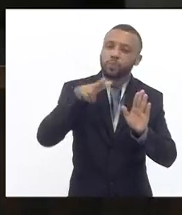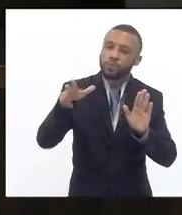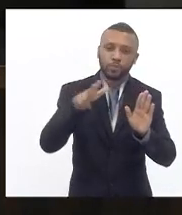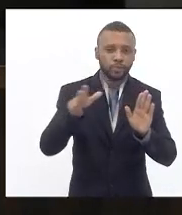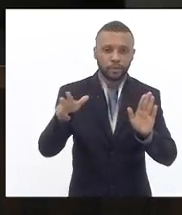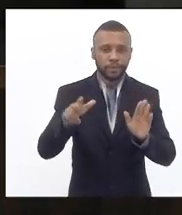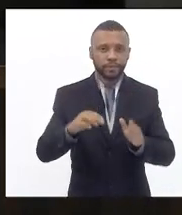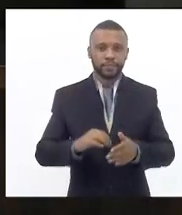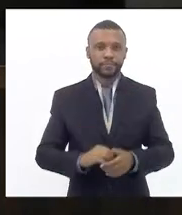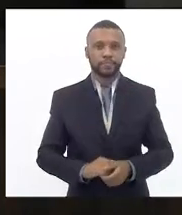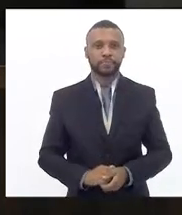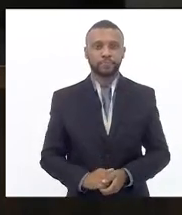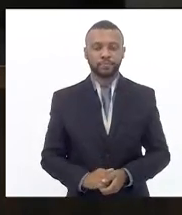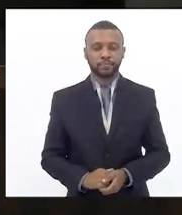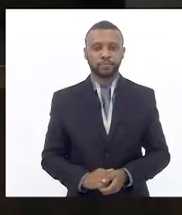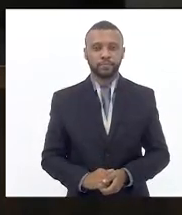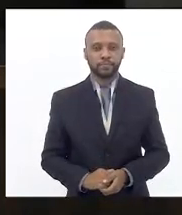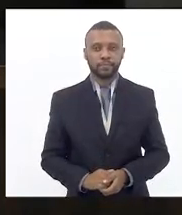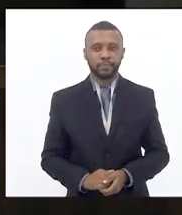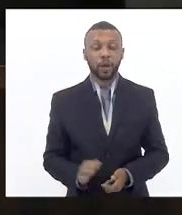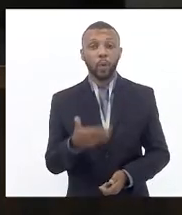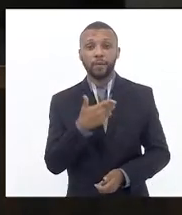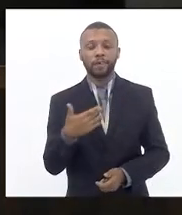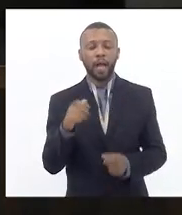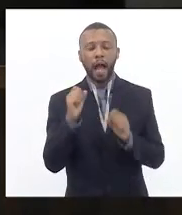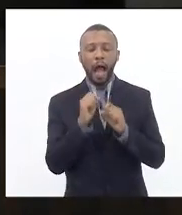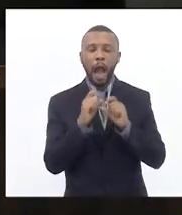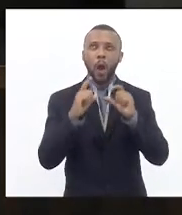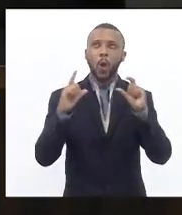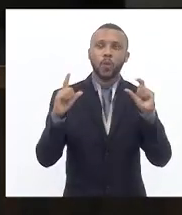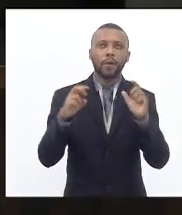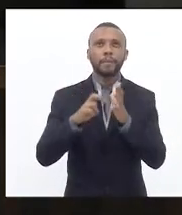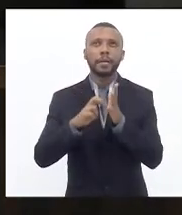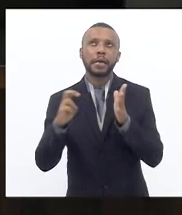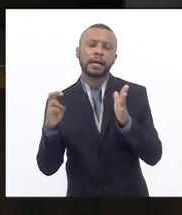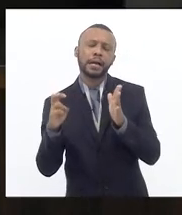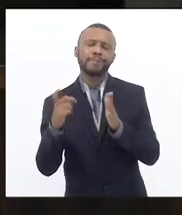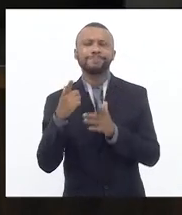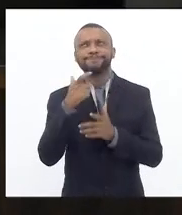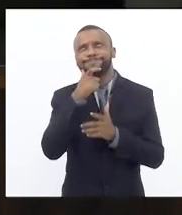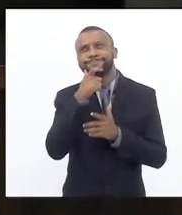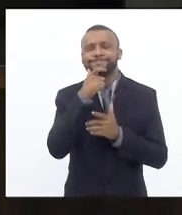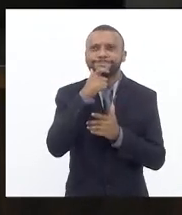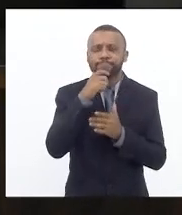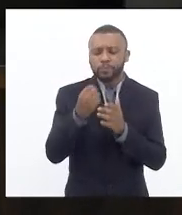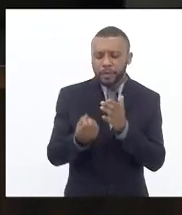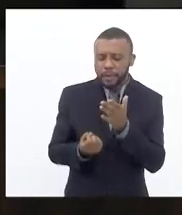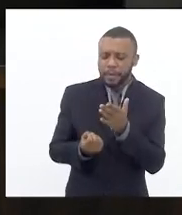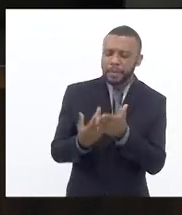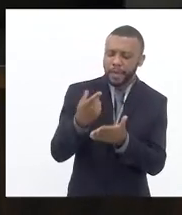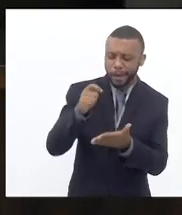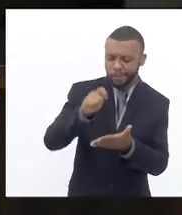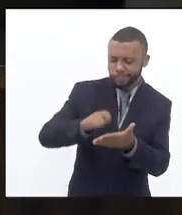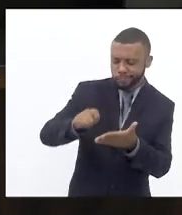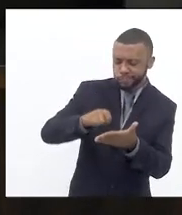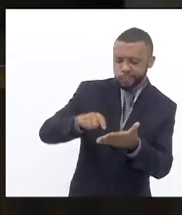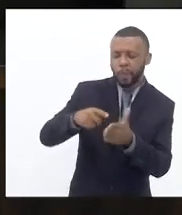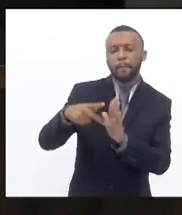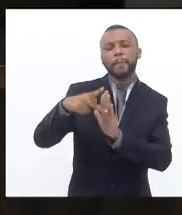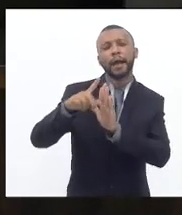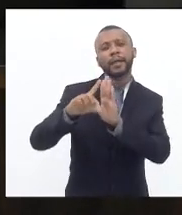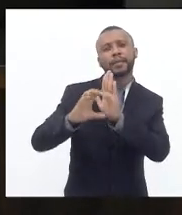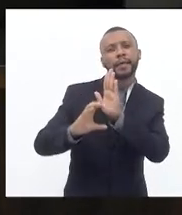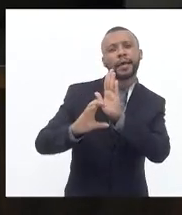invenção Governador acordou pela manhã e preparou um pele separa extinção dos triênios E isso não é verdade